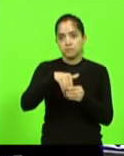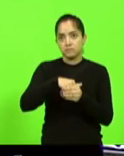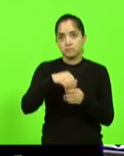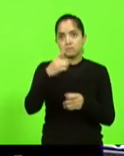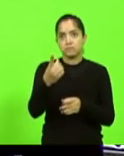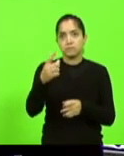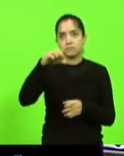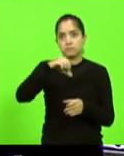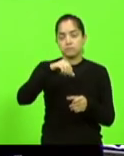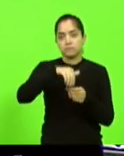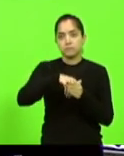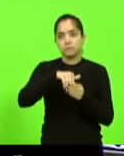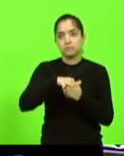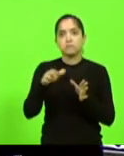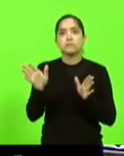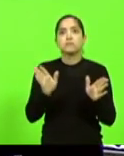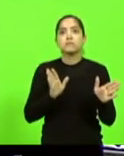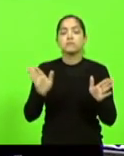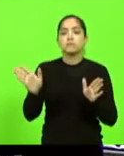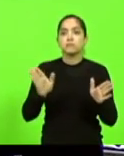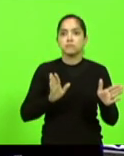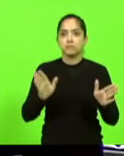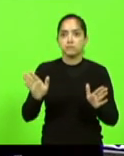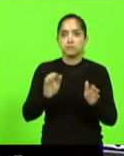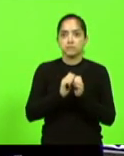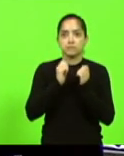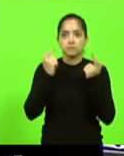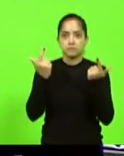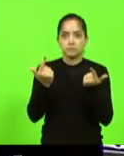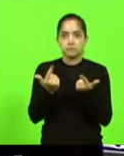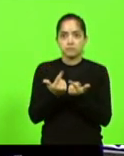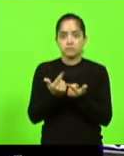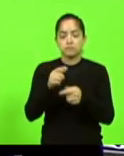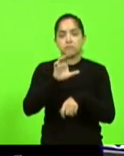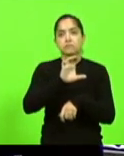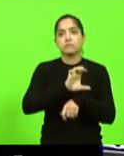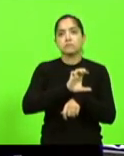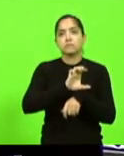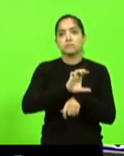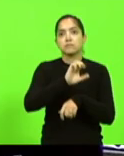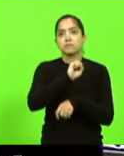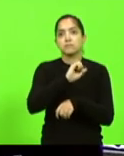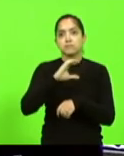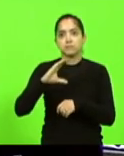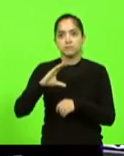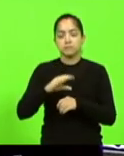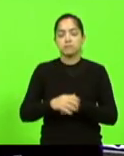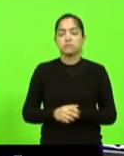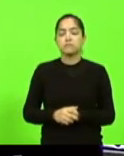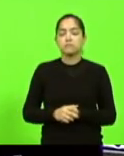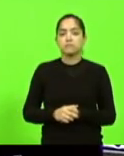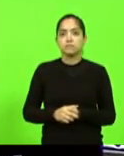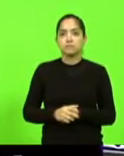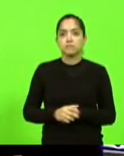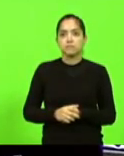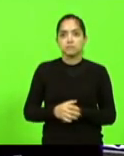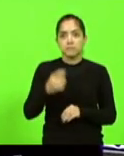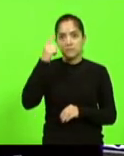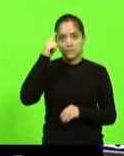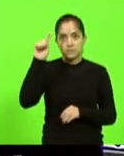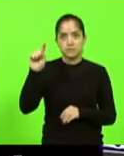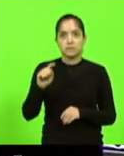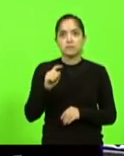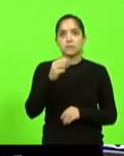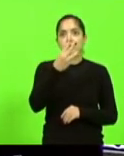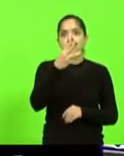Sessão Legislativa da 19ª Legislatura da Assembleia Legislativa do Estado de Santa Catarina, realizada no